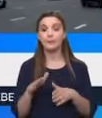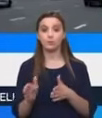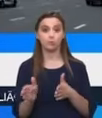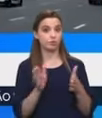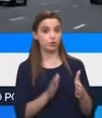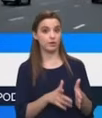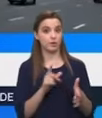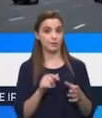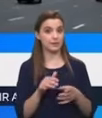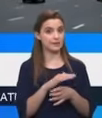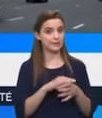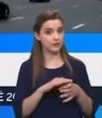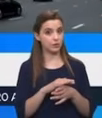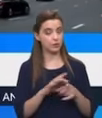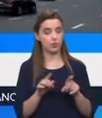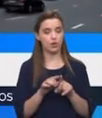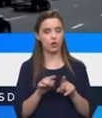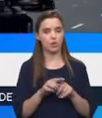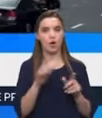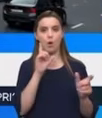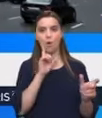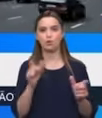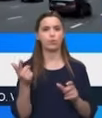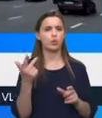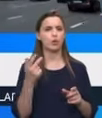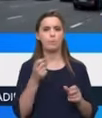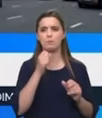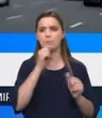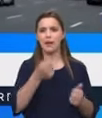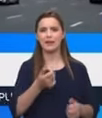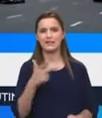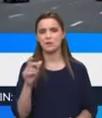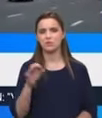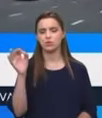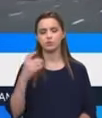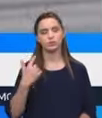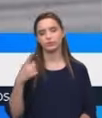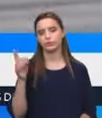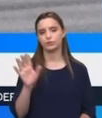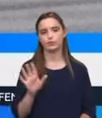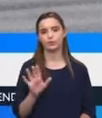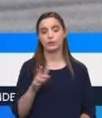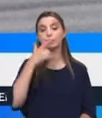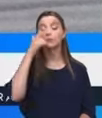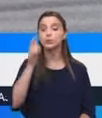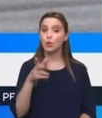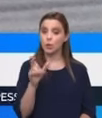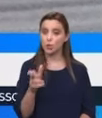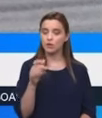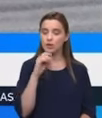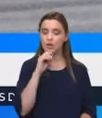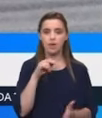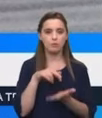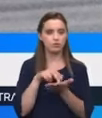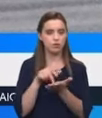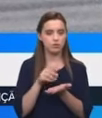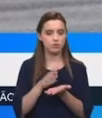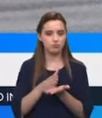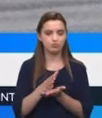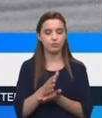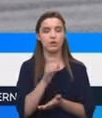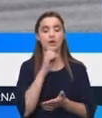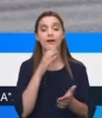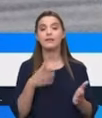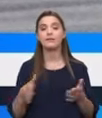também não há uma situação de total descontrole, como temos visto nos últimos dias, e os russos têm conseguido manter as posições, mesmo perante esta fase inicial